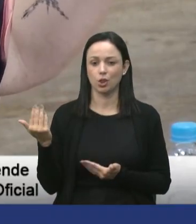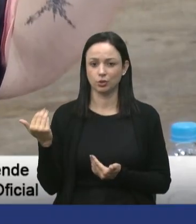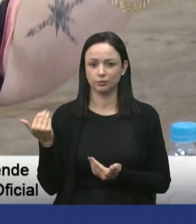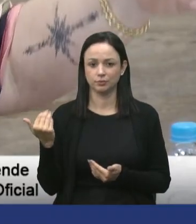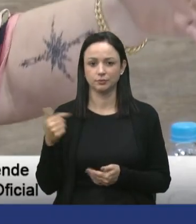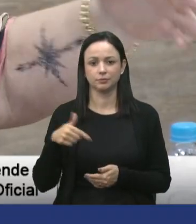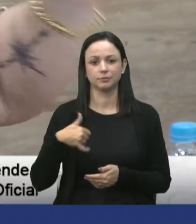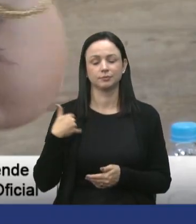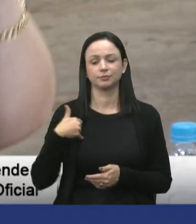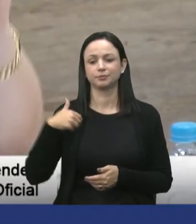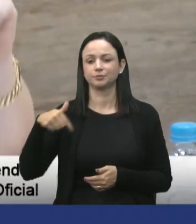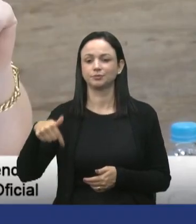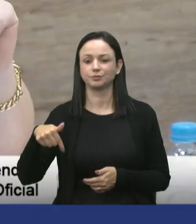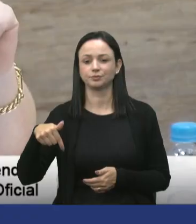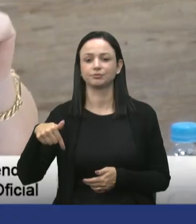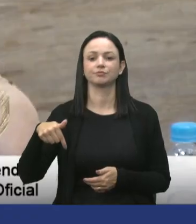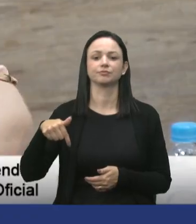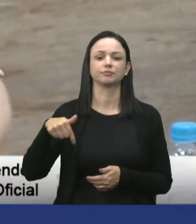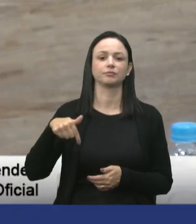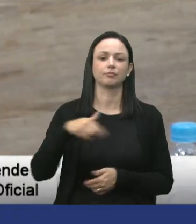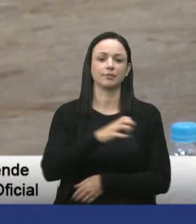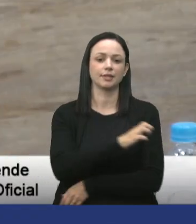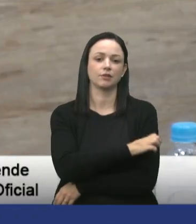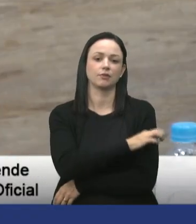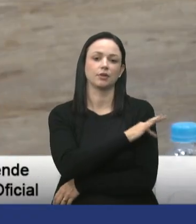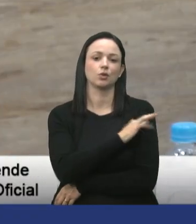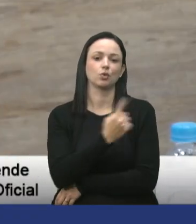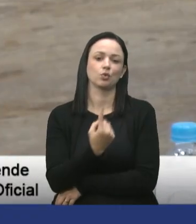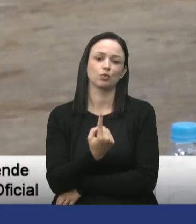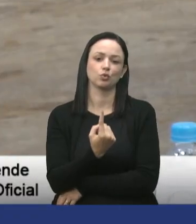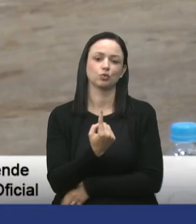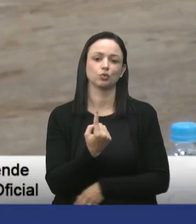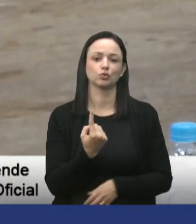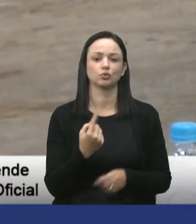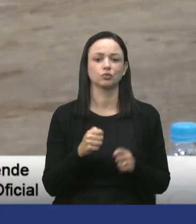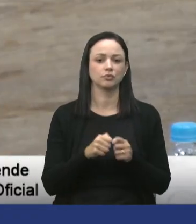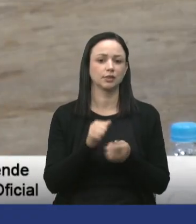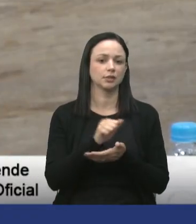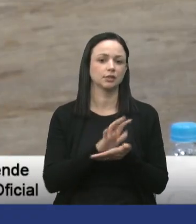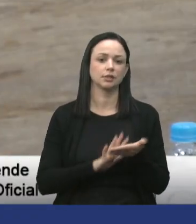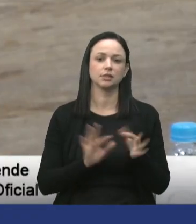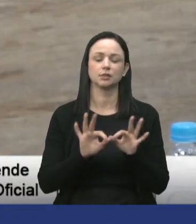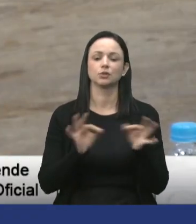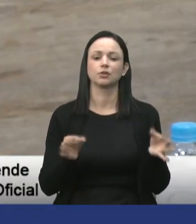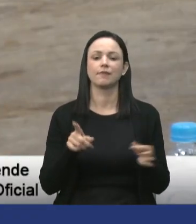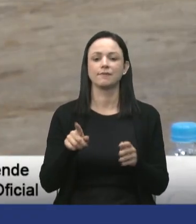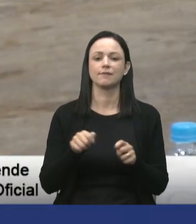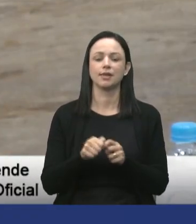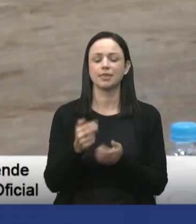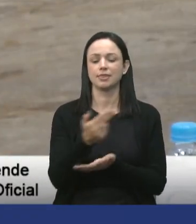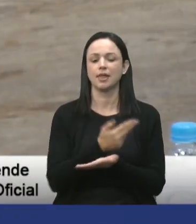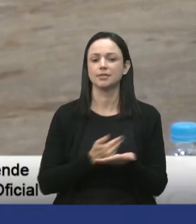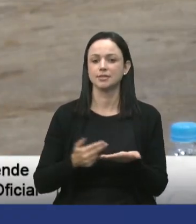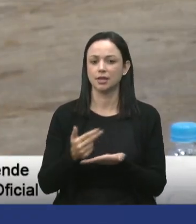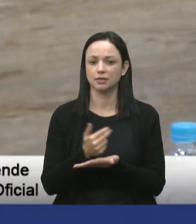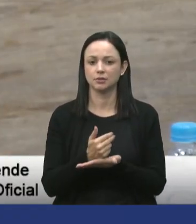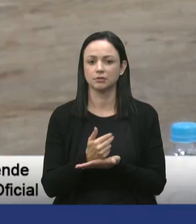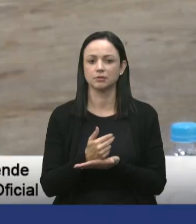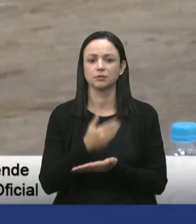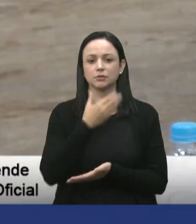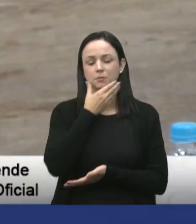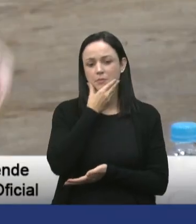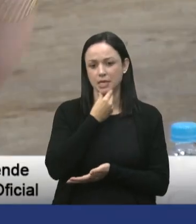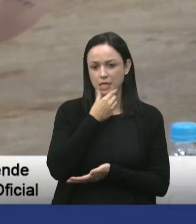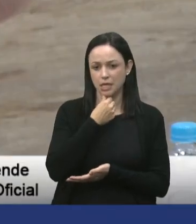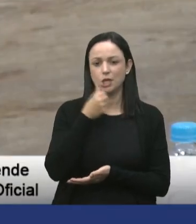7 anos, Fundamental 1, e a gente faz uma atividade simples, pede para que elas desenhem, meninos e